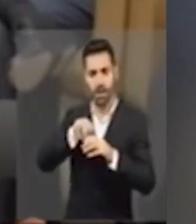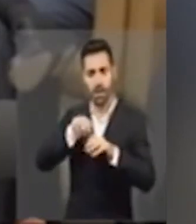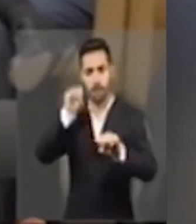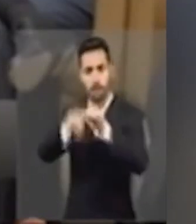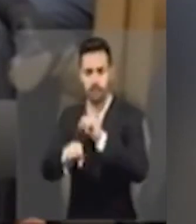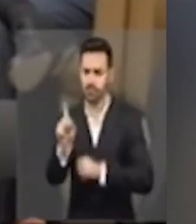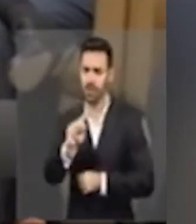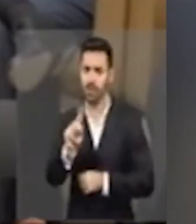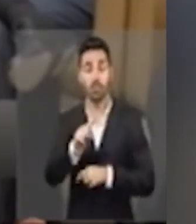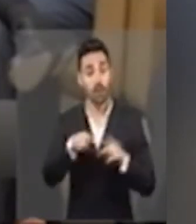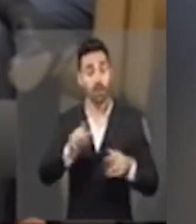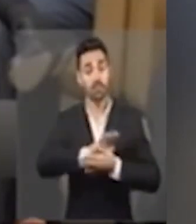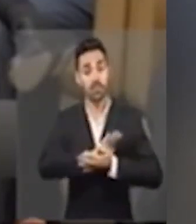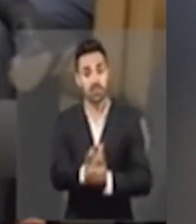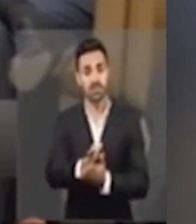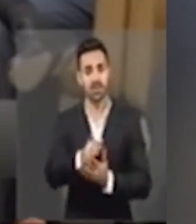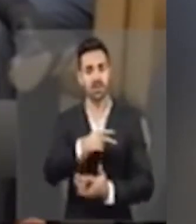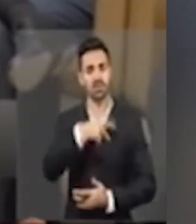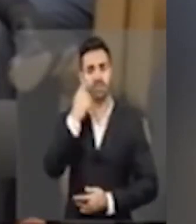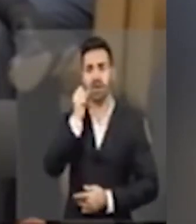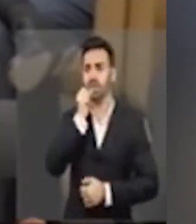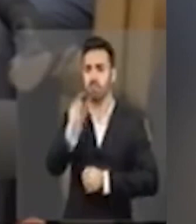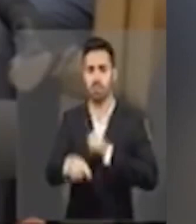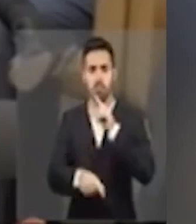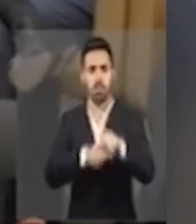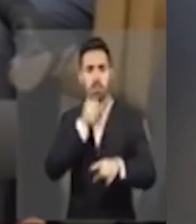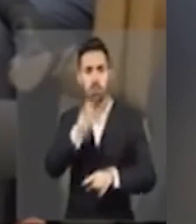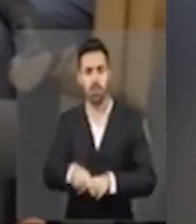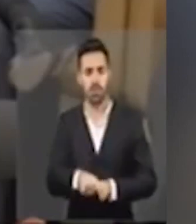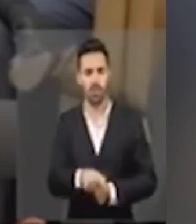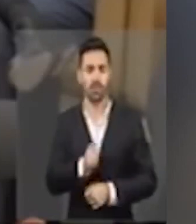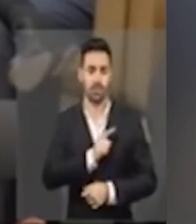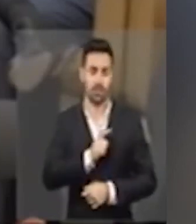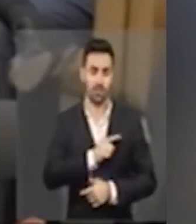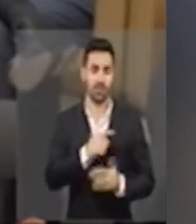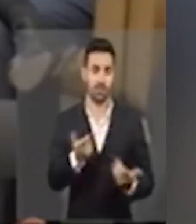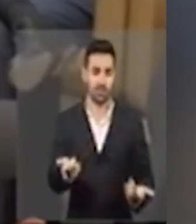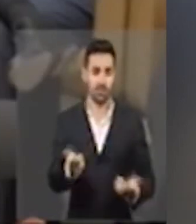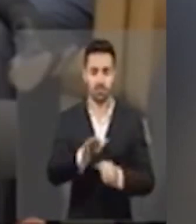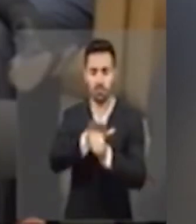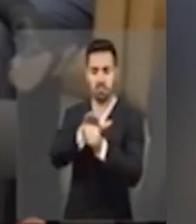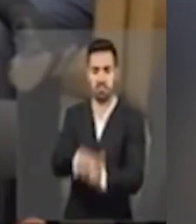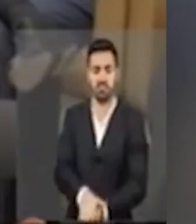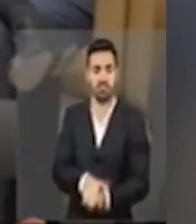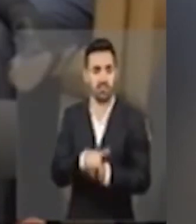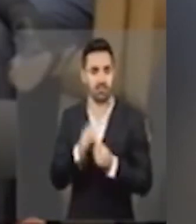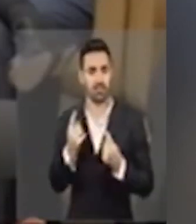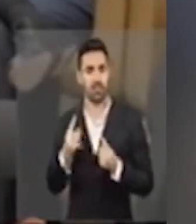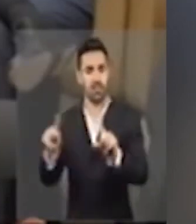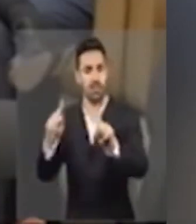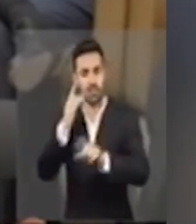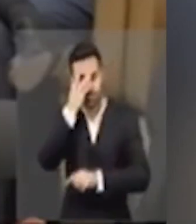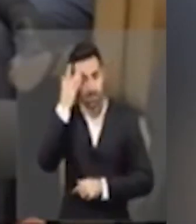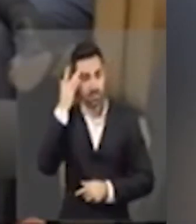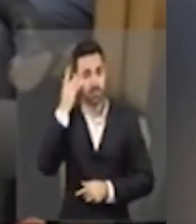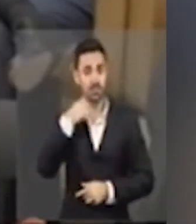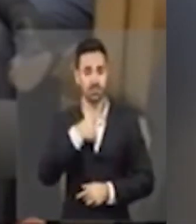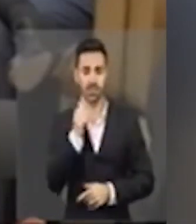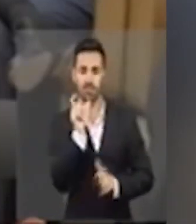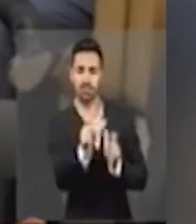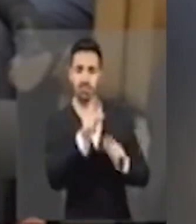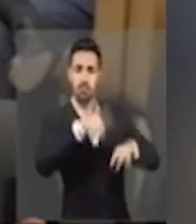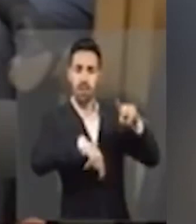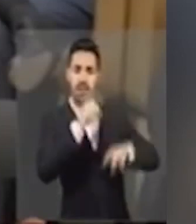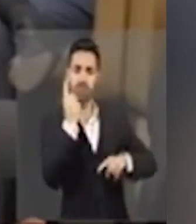preconceito a em júlia a você desfazer das pessoas na rua essa os xingamentos